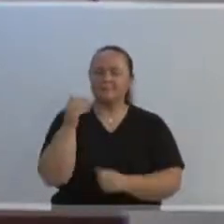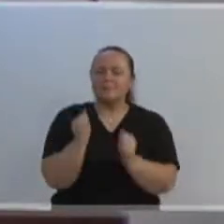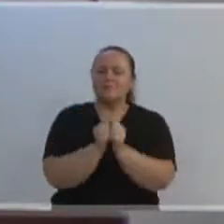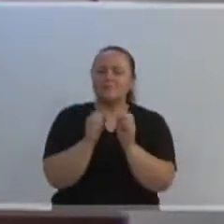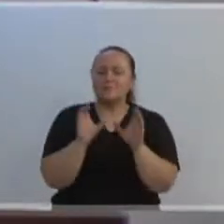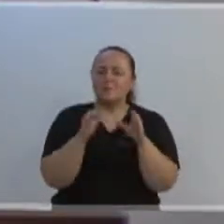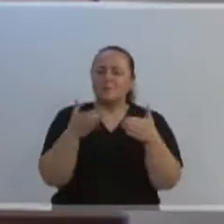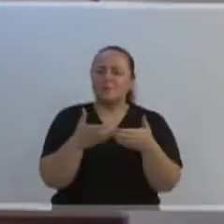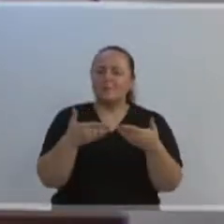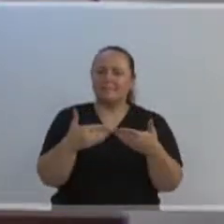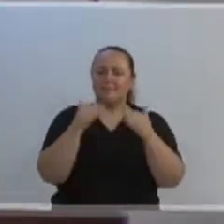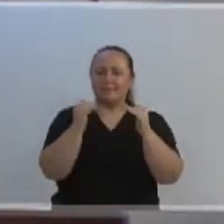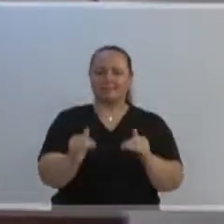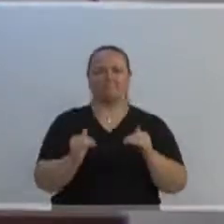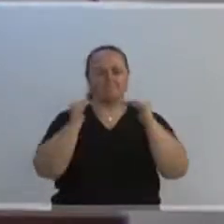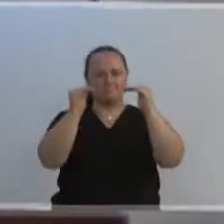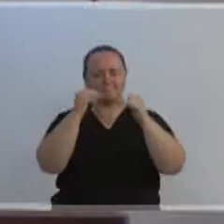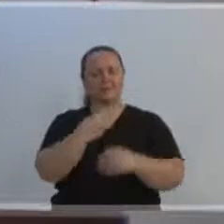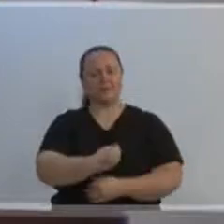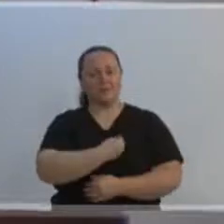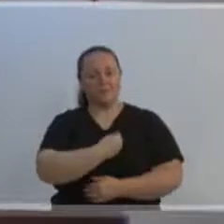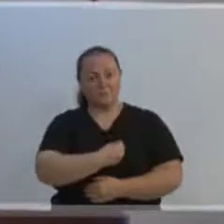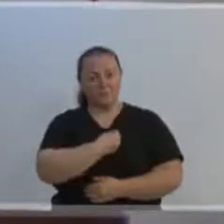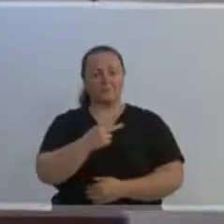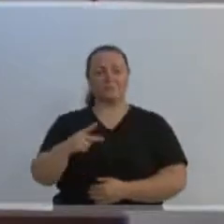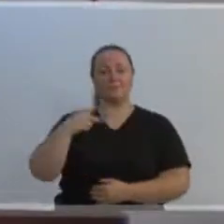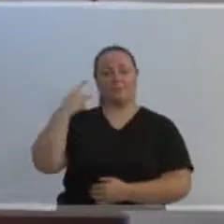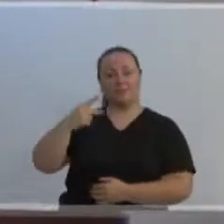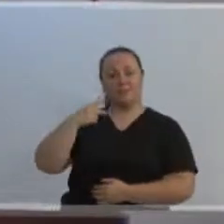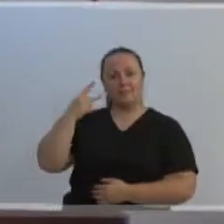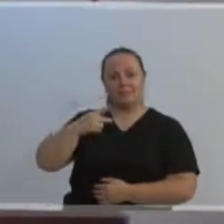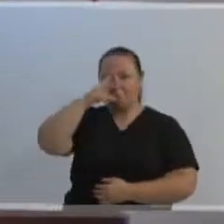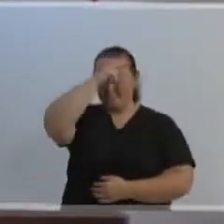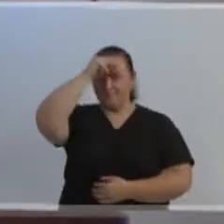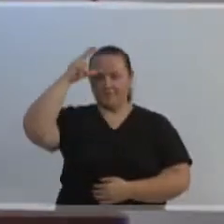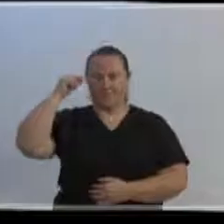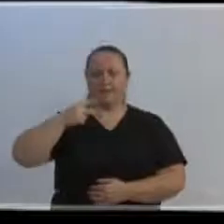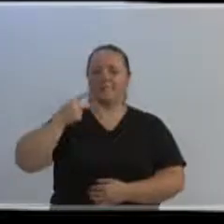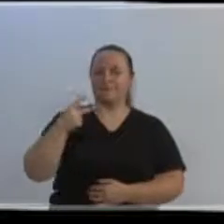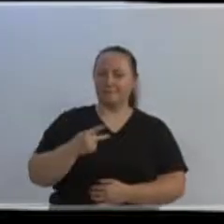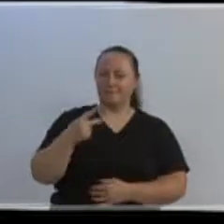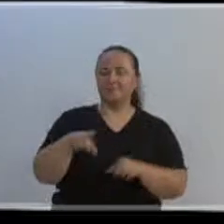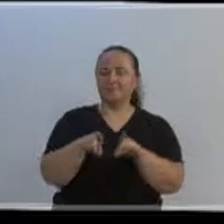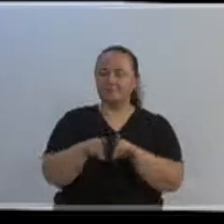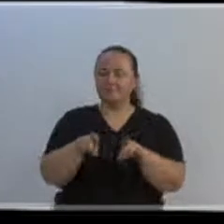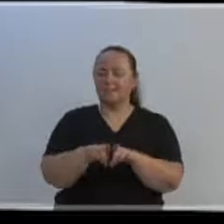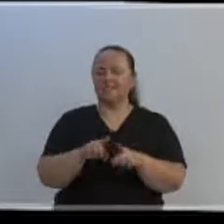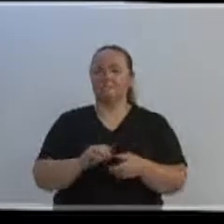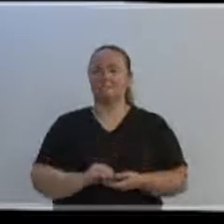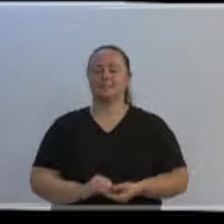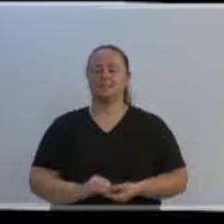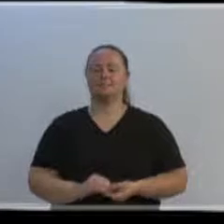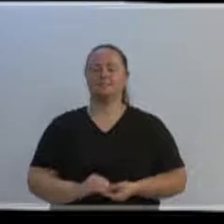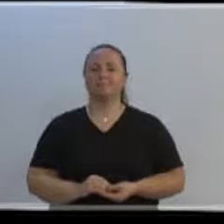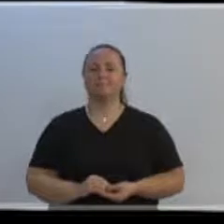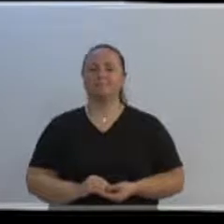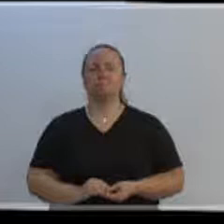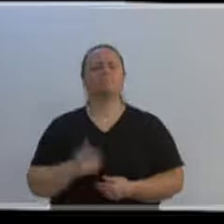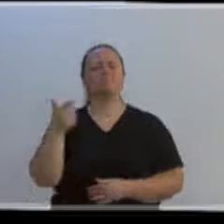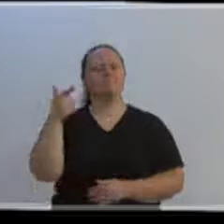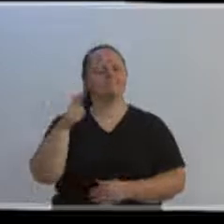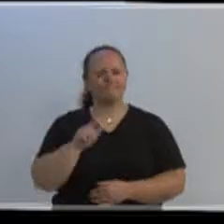com as autoridades que nós tiveram seus vereadores o prefeito da cidade vice e mais uma vez o projeto